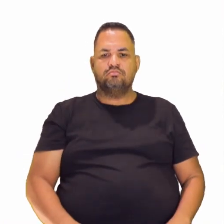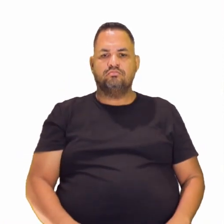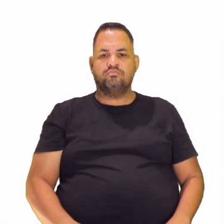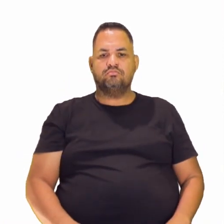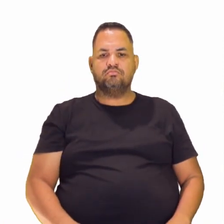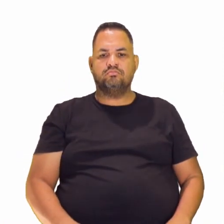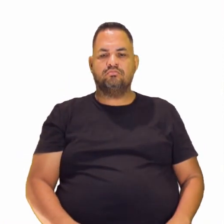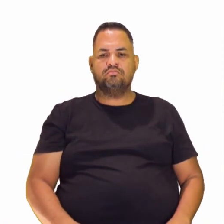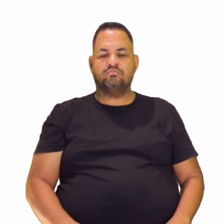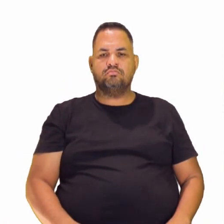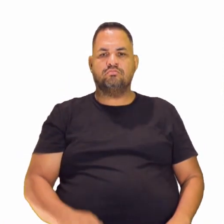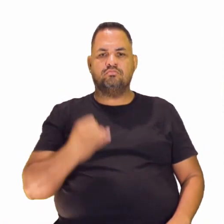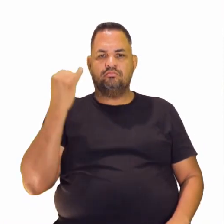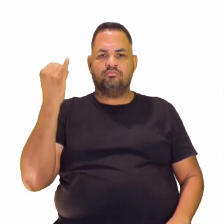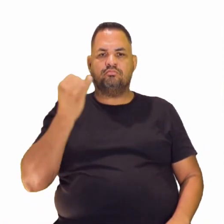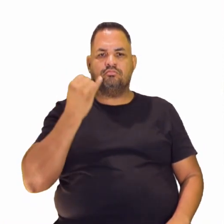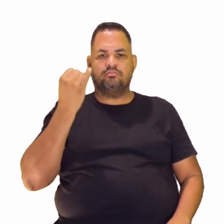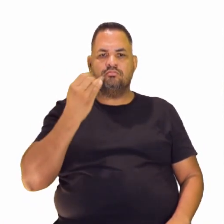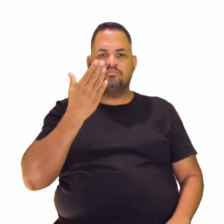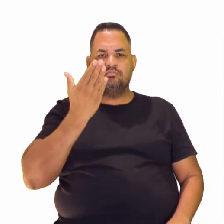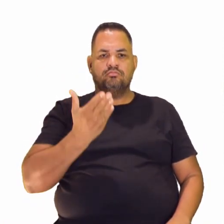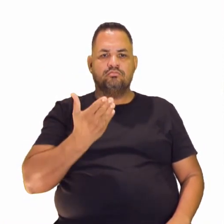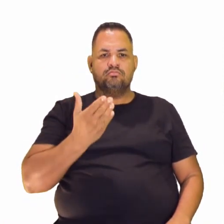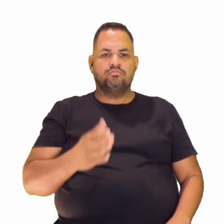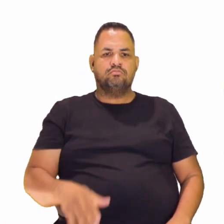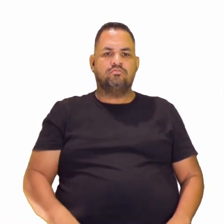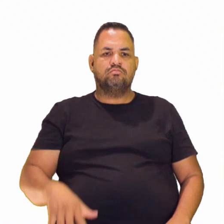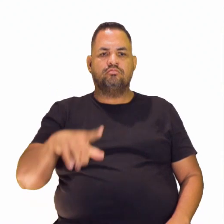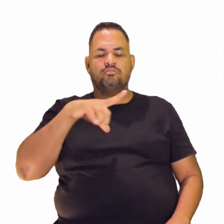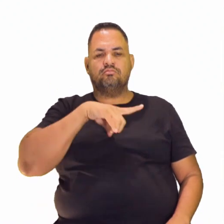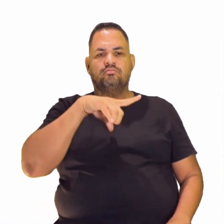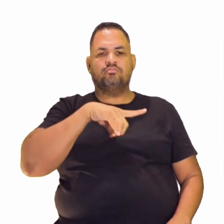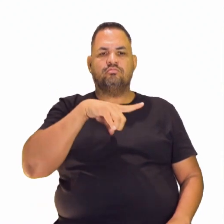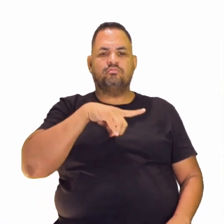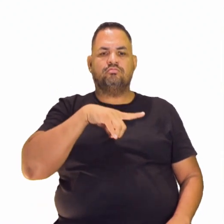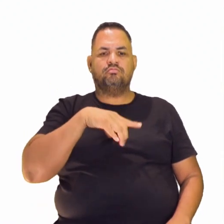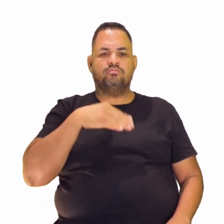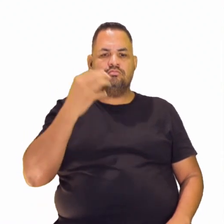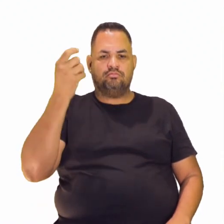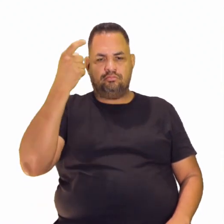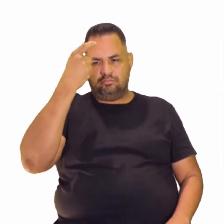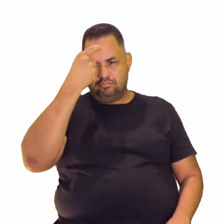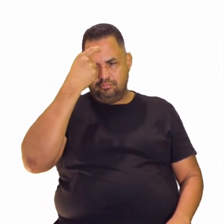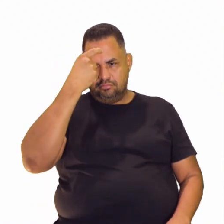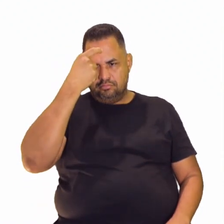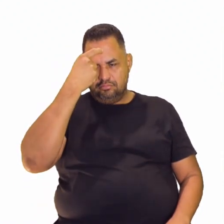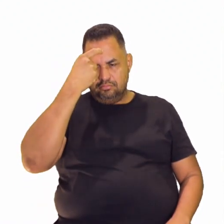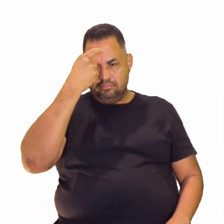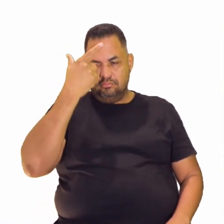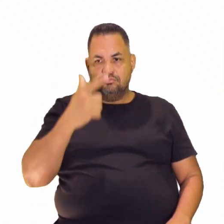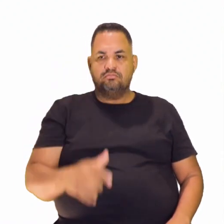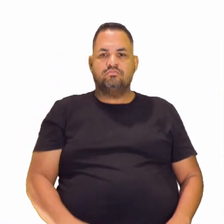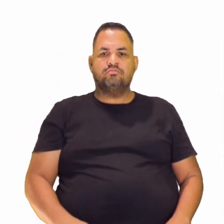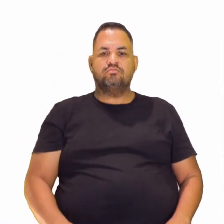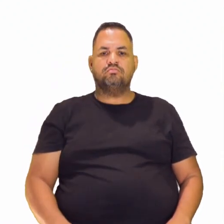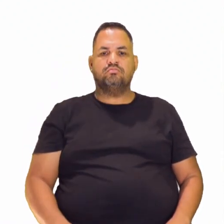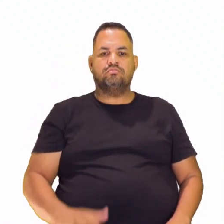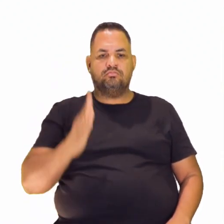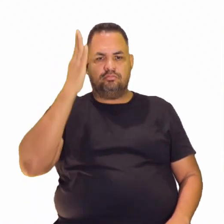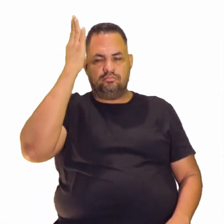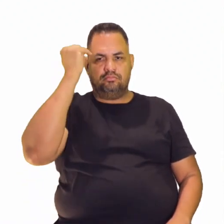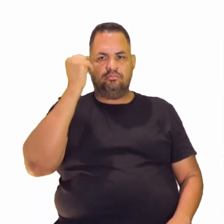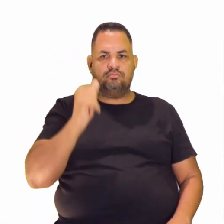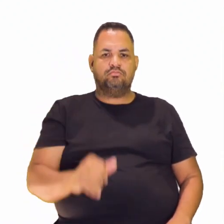veja, isso aqui é importantíssimo a gente já ter a consciência, o